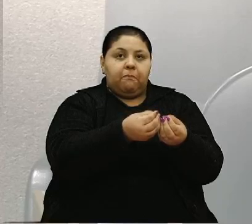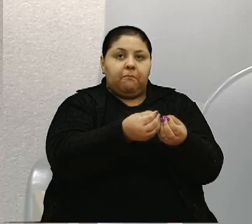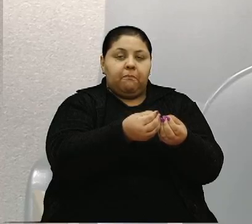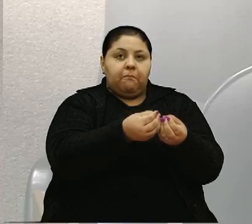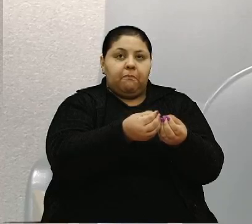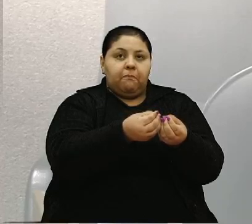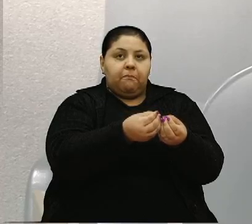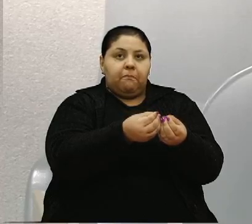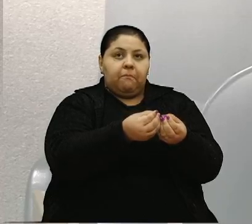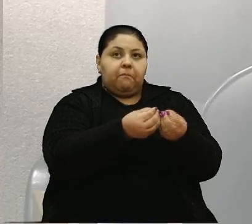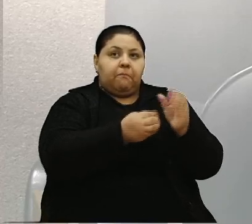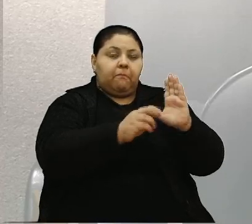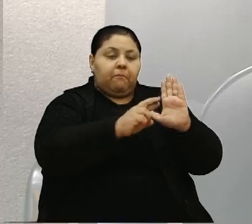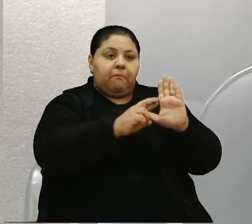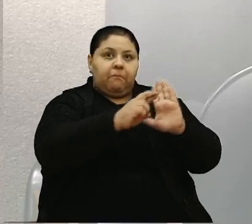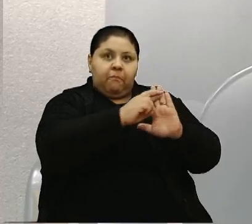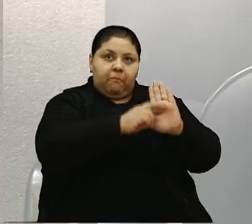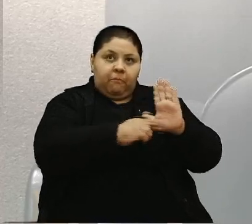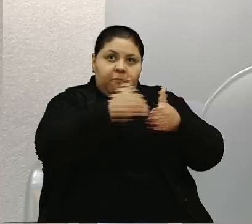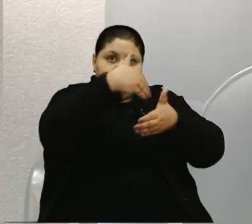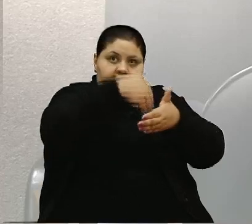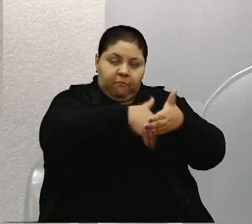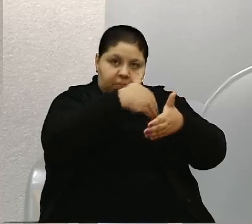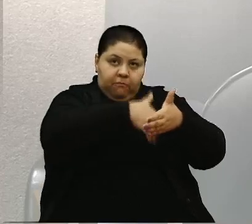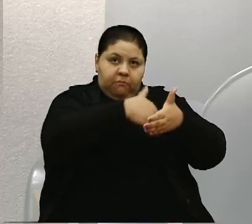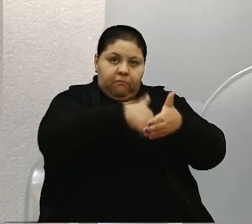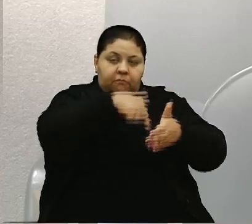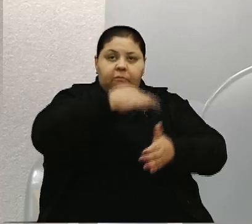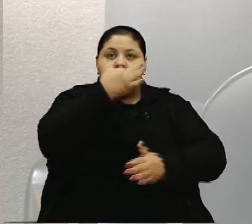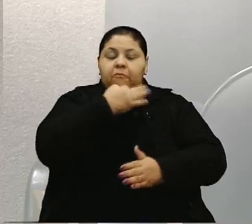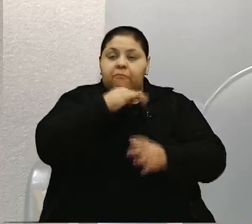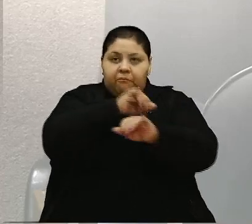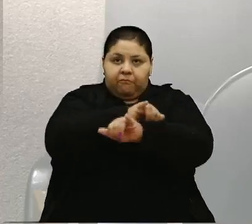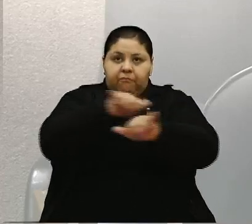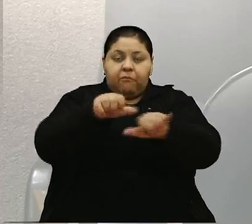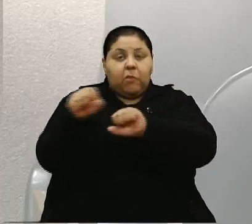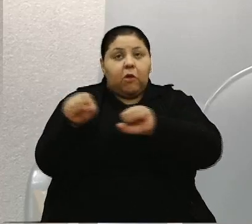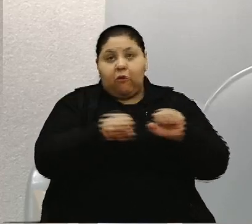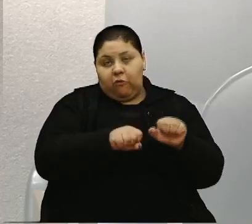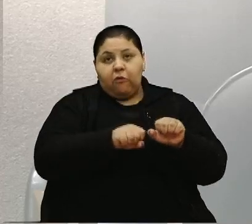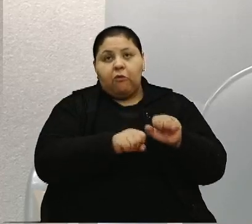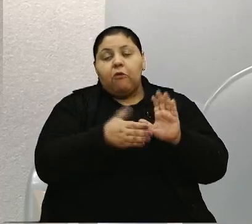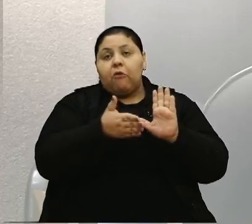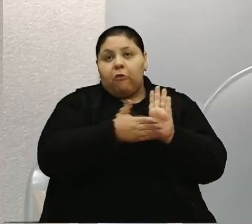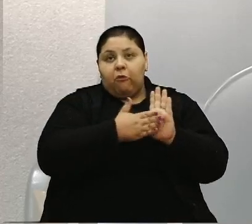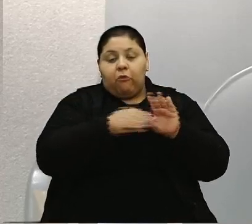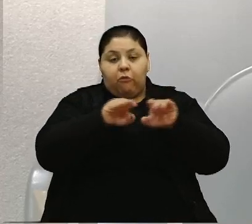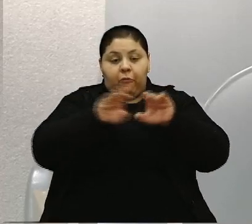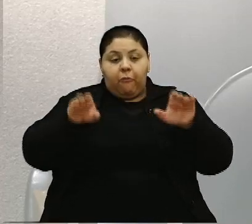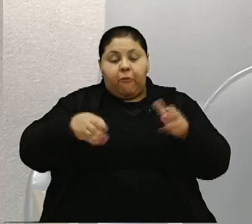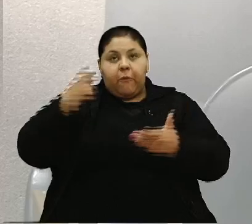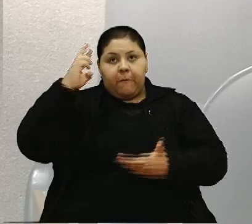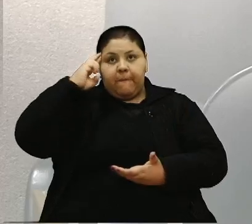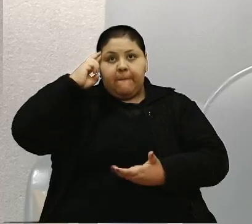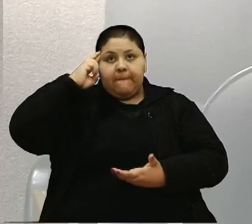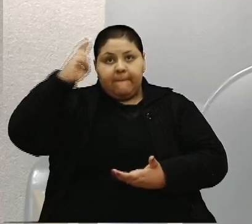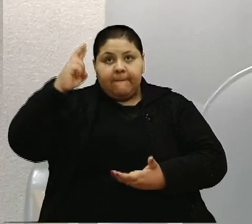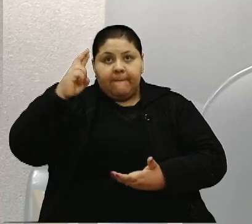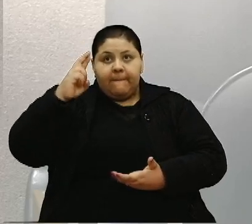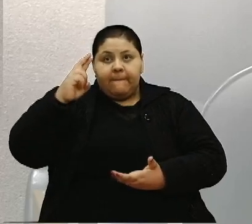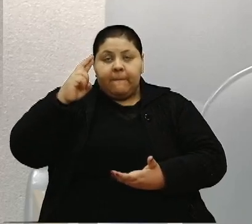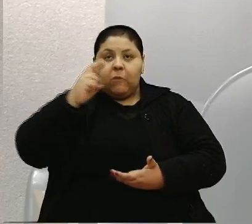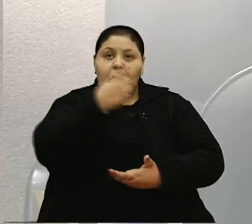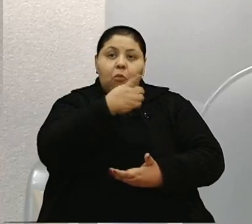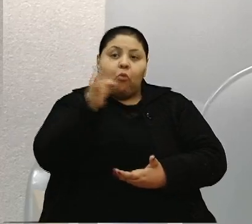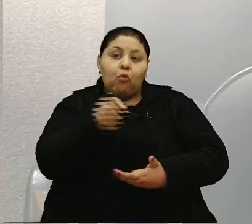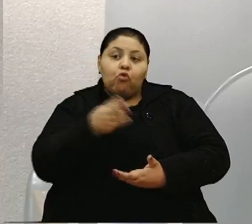previsto no Regimento Interno, artigo 214, parágrafo único, informa: poderá ser proposto pela mesa diretora ou subscrito no mínimo por 1/3